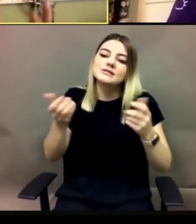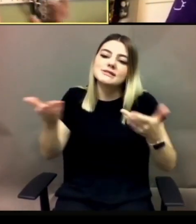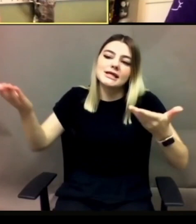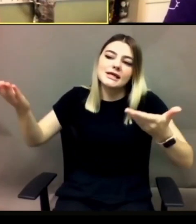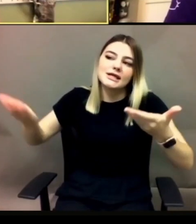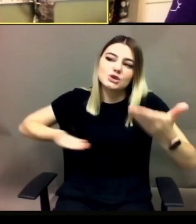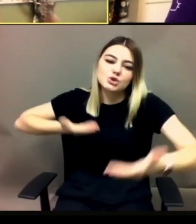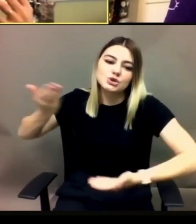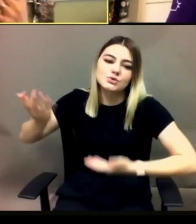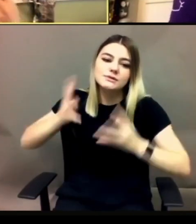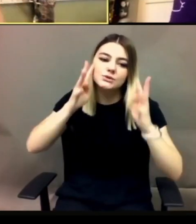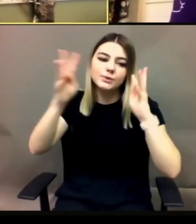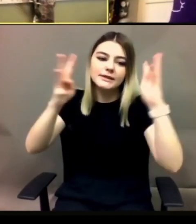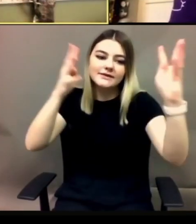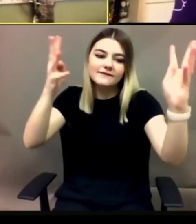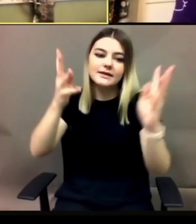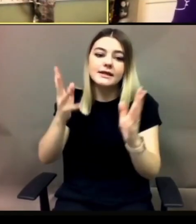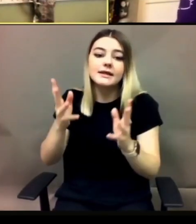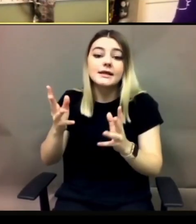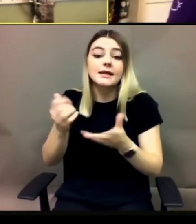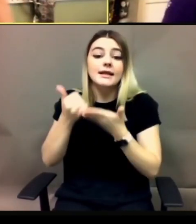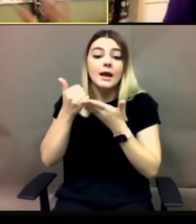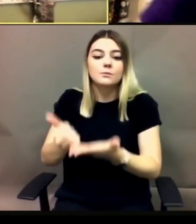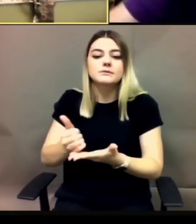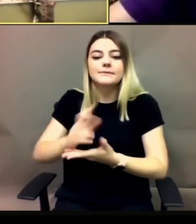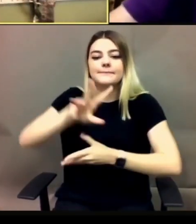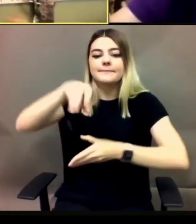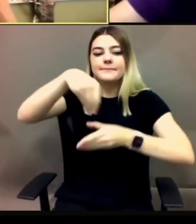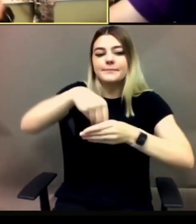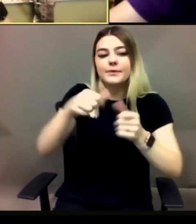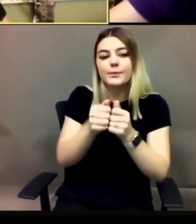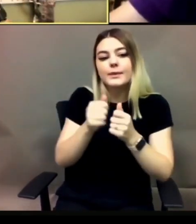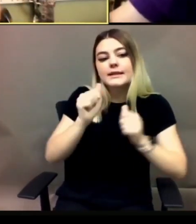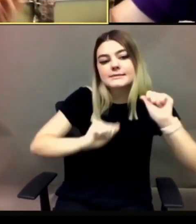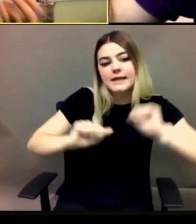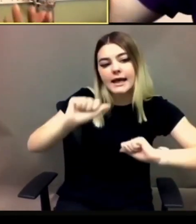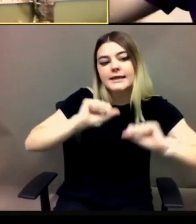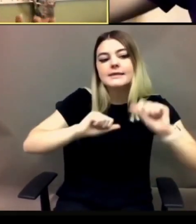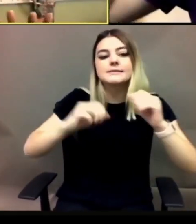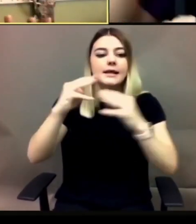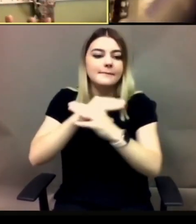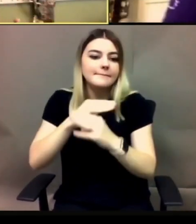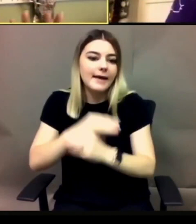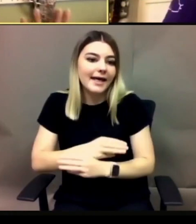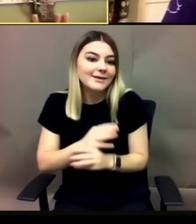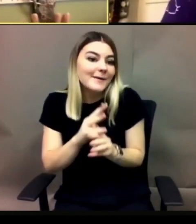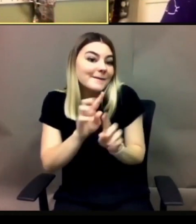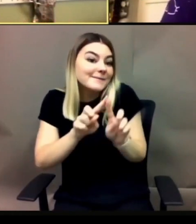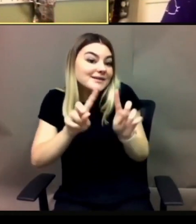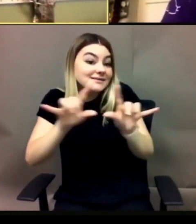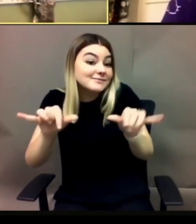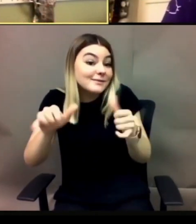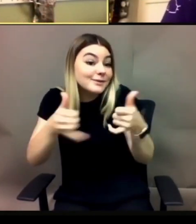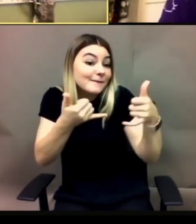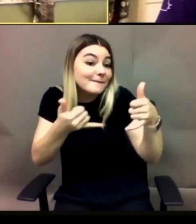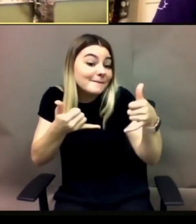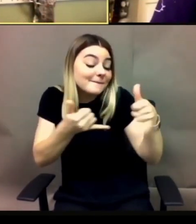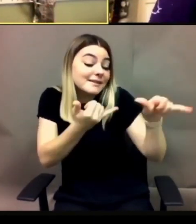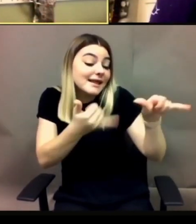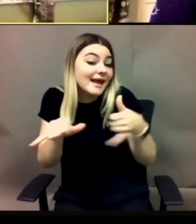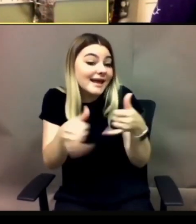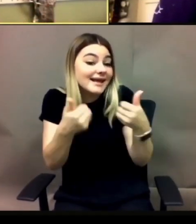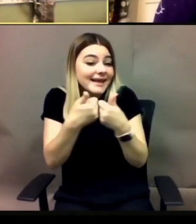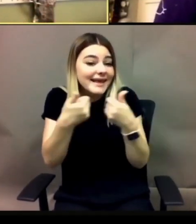faz com que eles se envolvam com ciências e matemática, mas também estão jogando, brincando, se divertindo, e eles ficam animados para